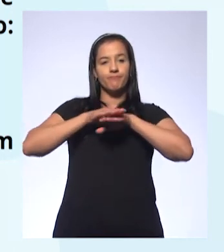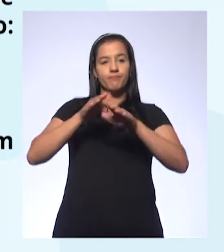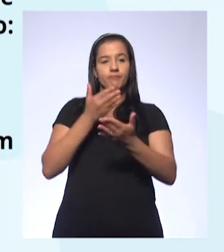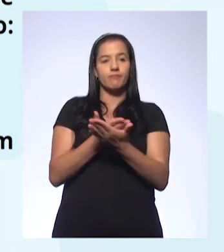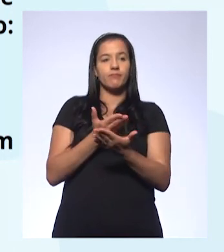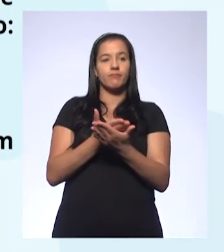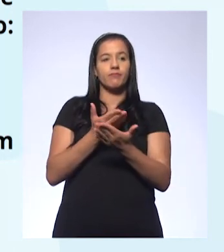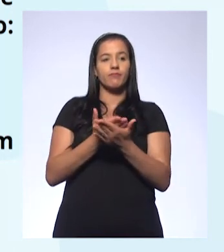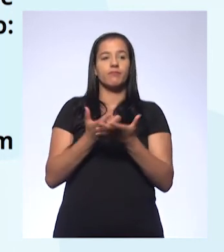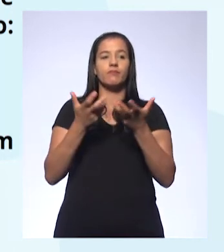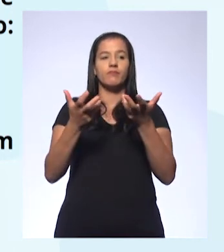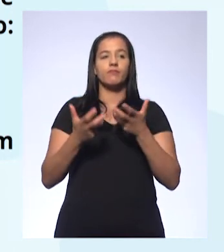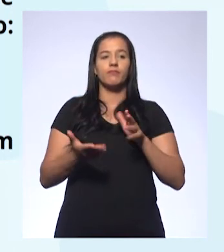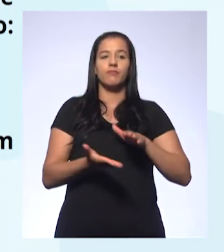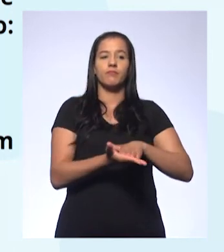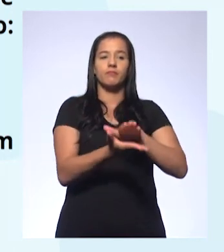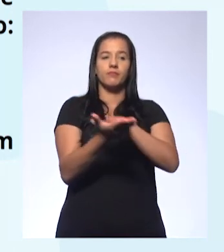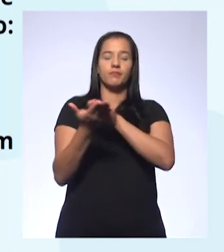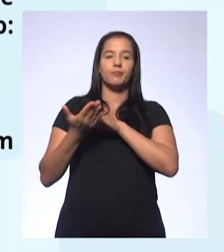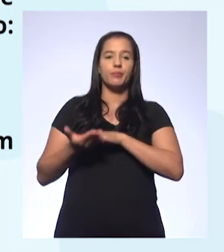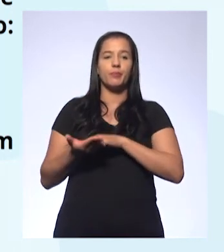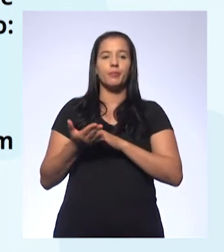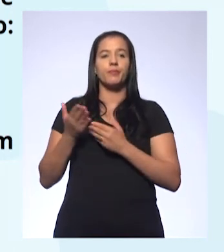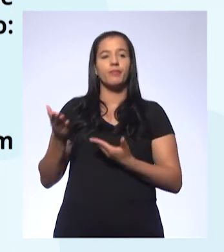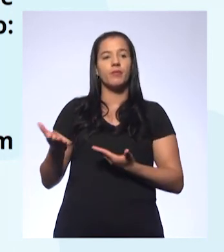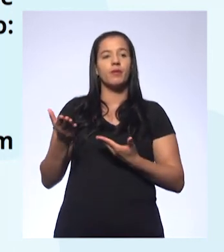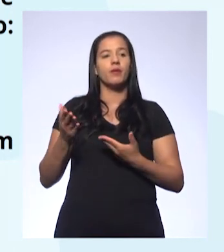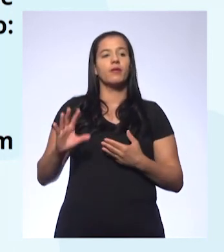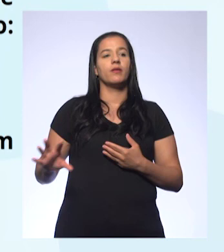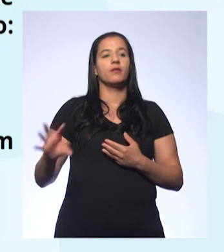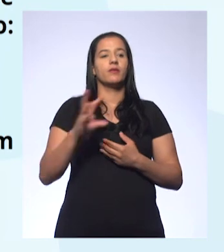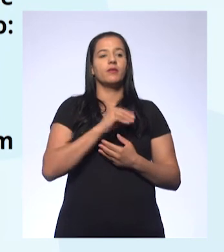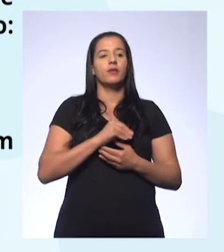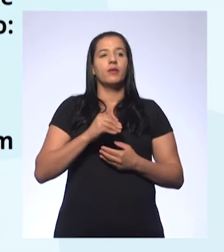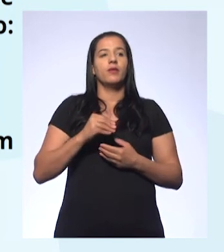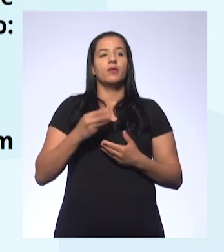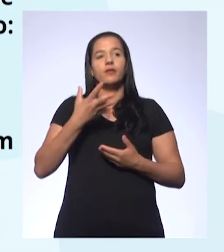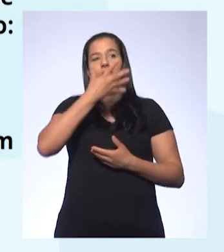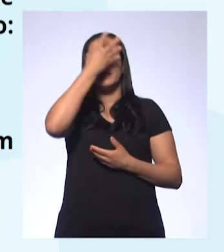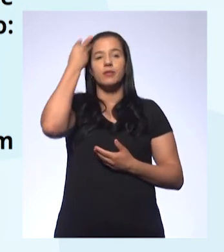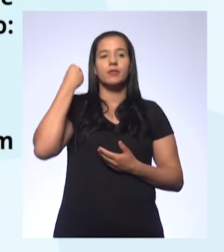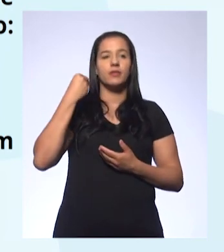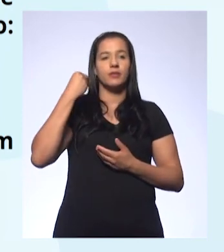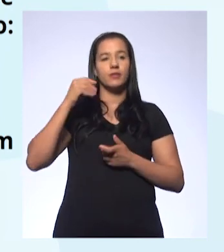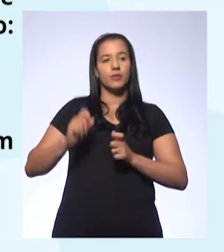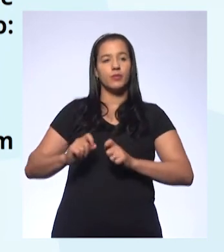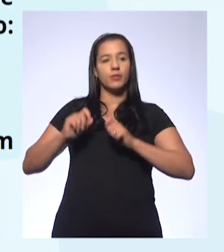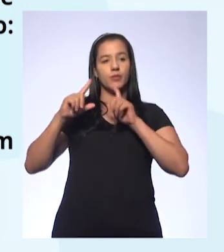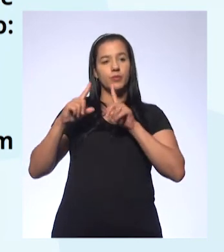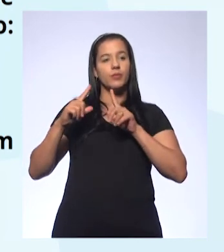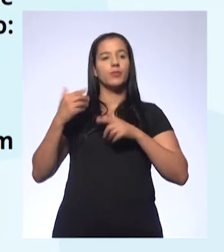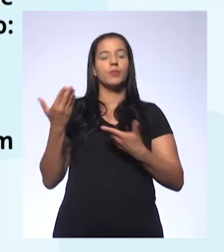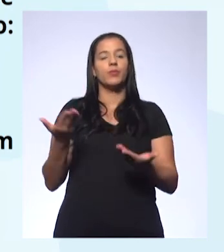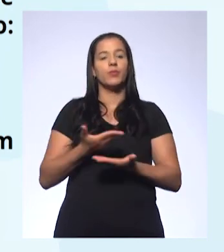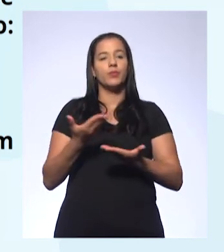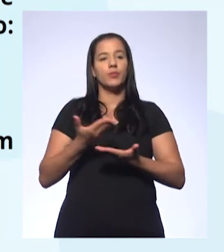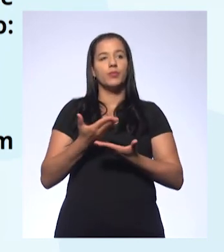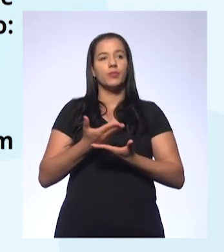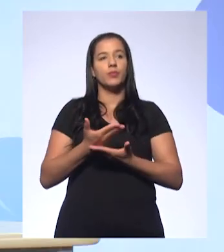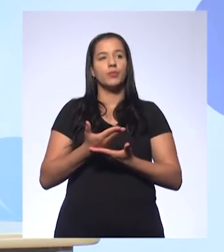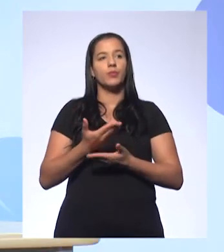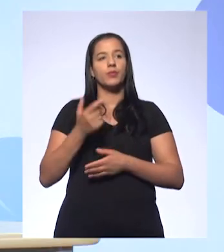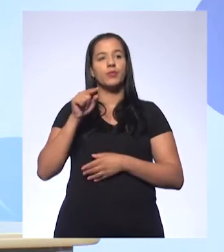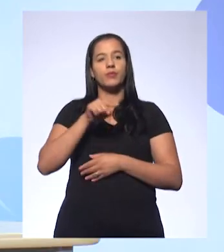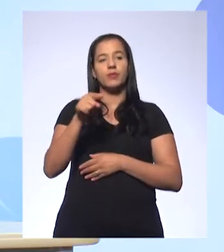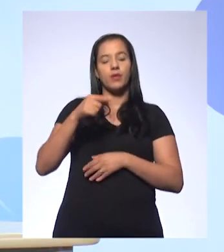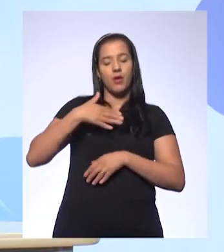Quero parabenizar aqui o professor Edi Joel e falar para vocês não esquecerem aí de colocar aí, já adiantando aqui, não esquecer de colocar a impressão